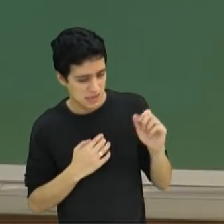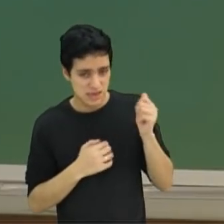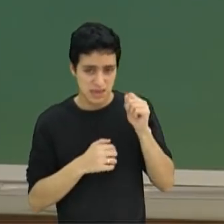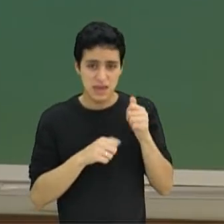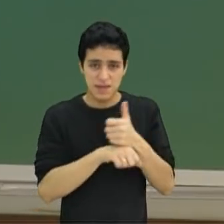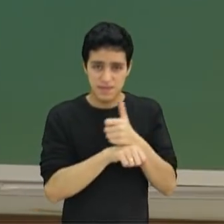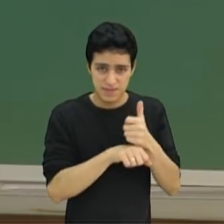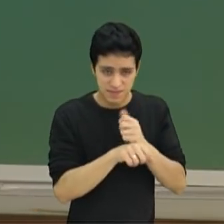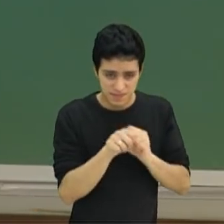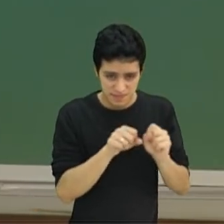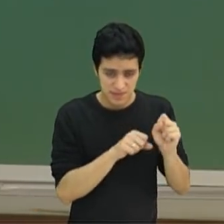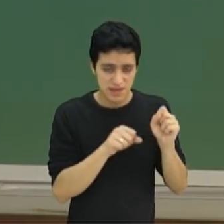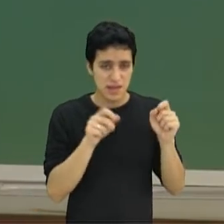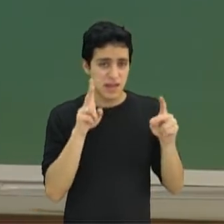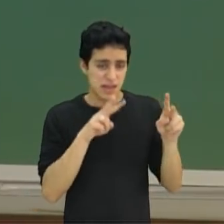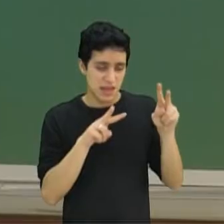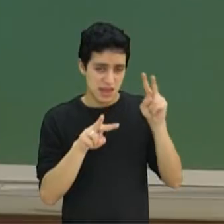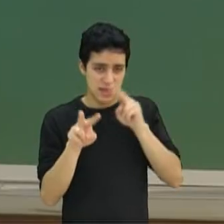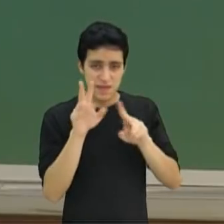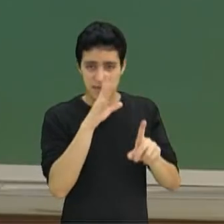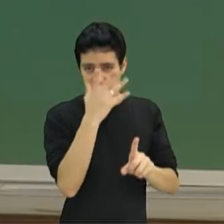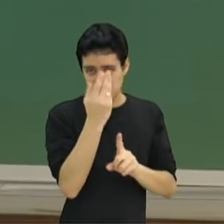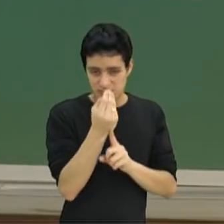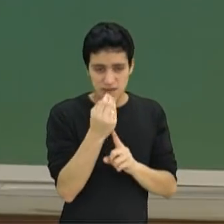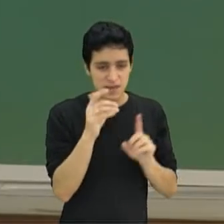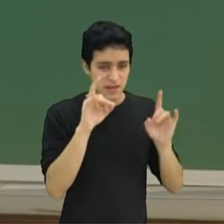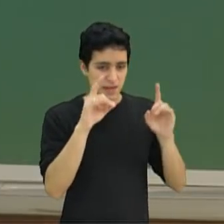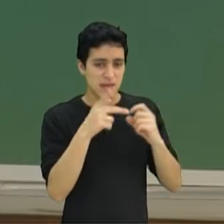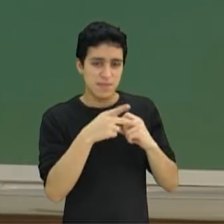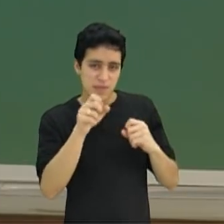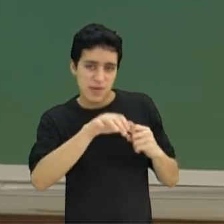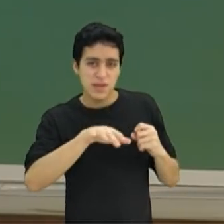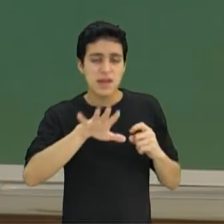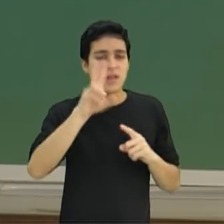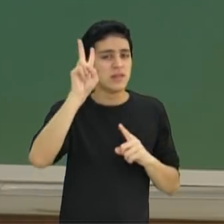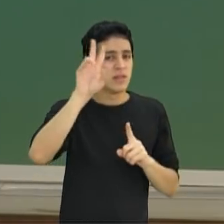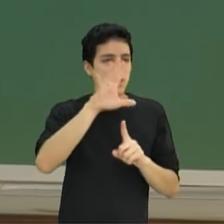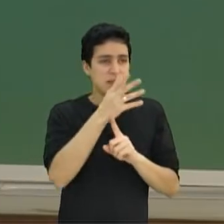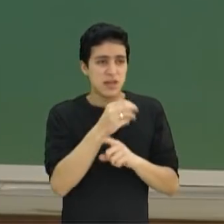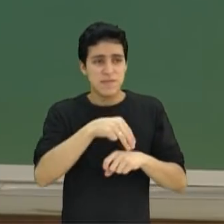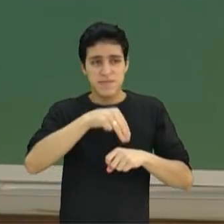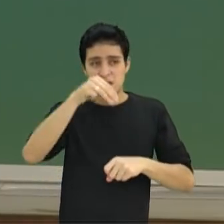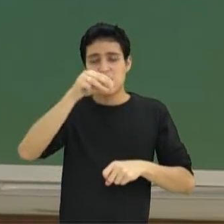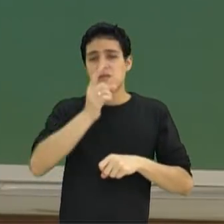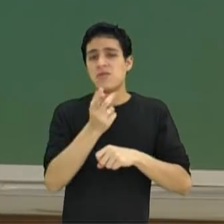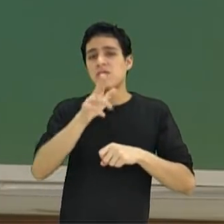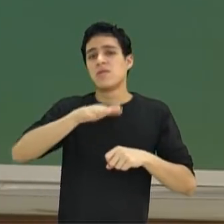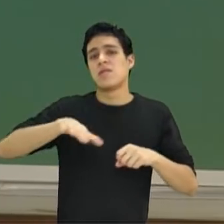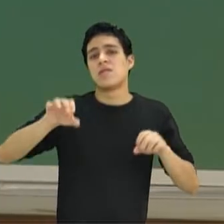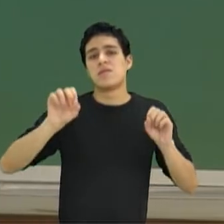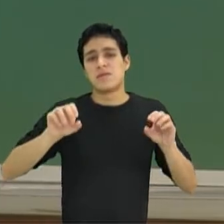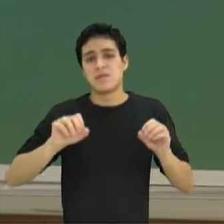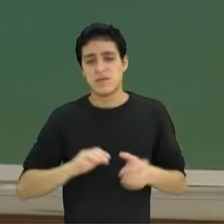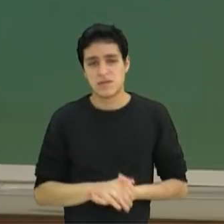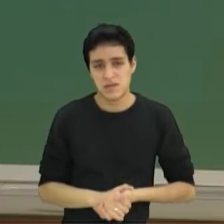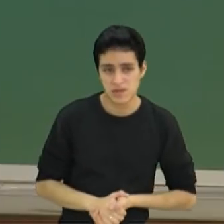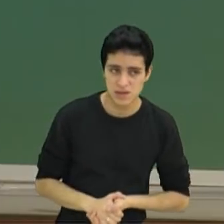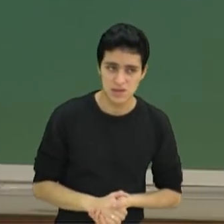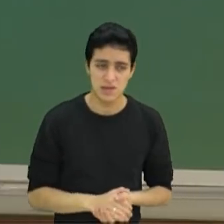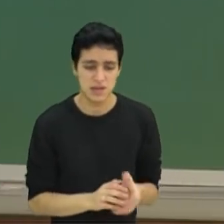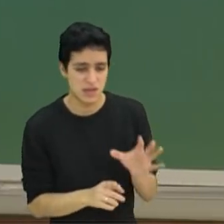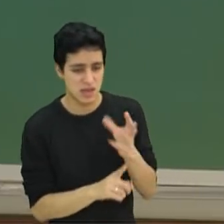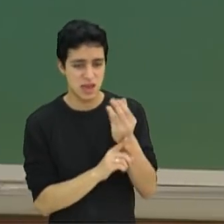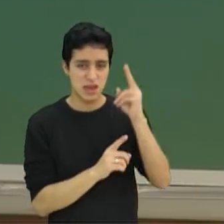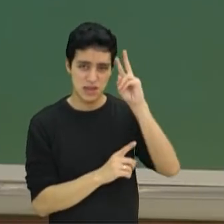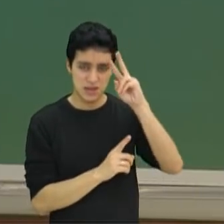bacharel e licenciada em Artes Visuais, especialista em História da Arte, mestre e doutora em Educação, Arte e